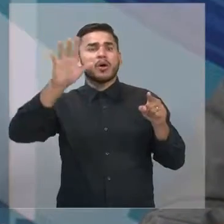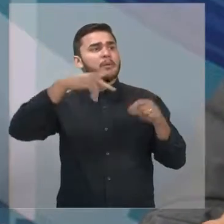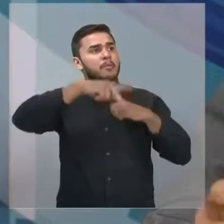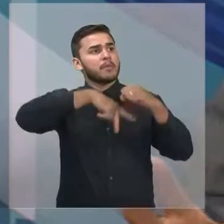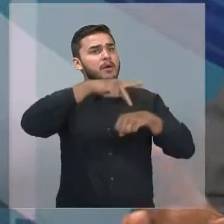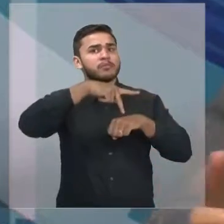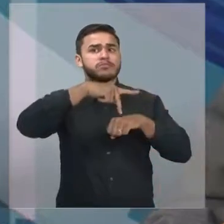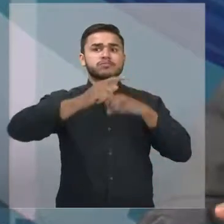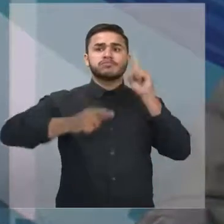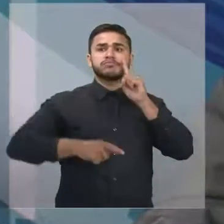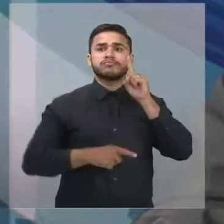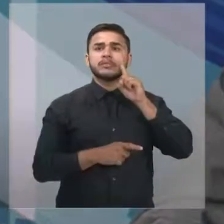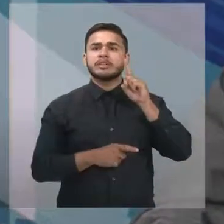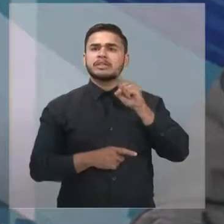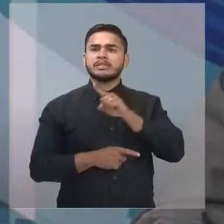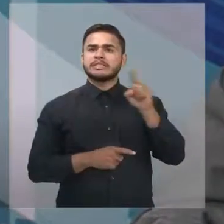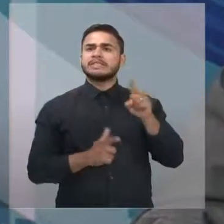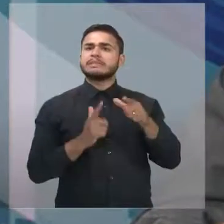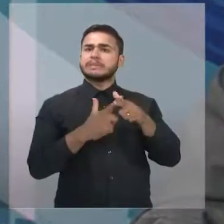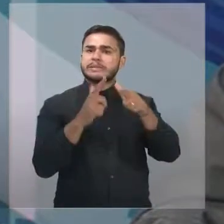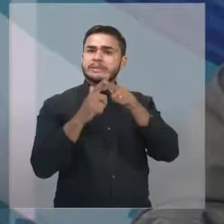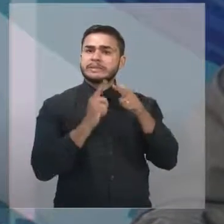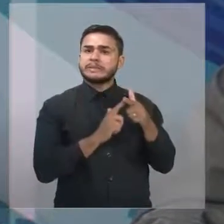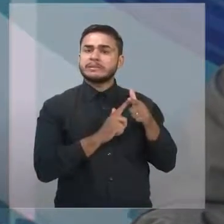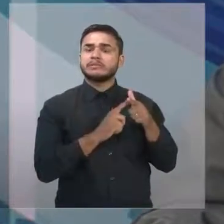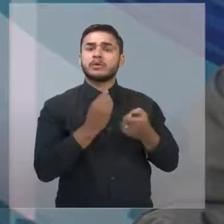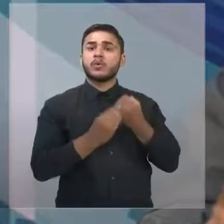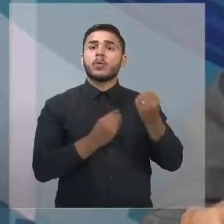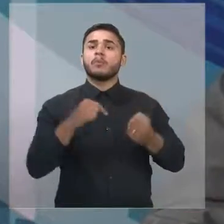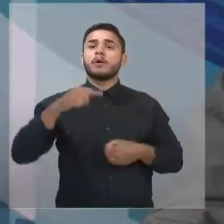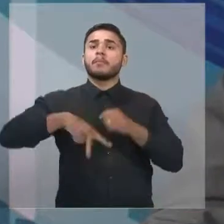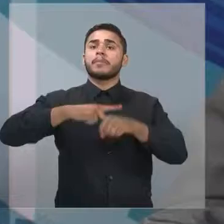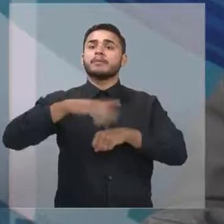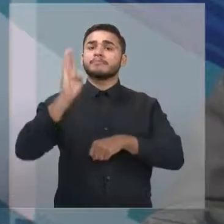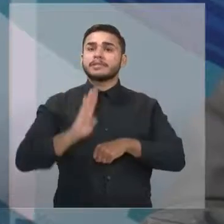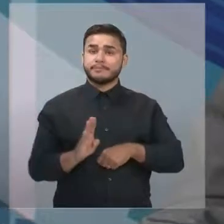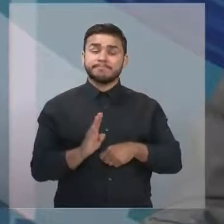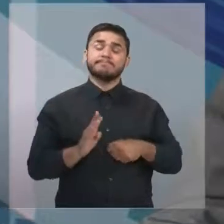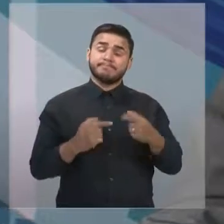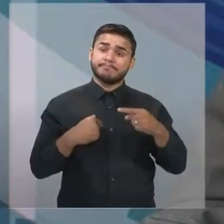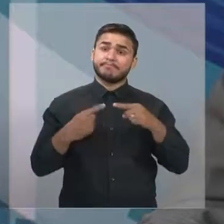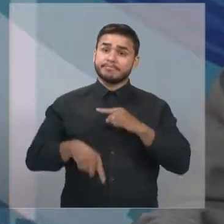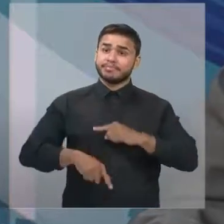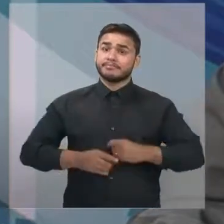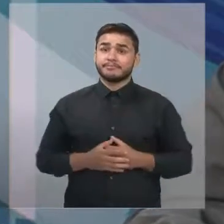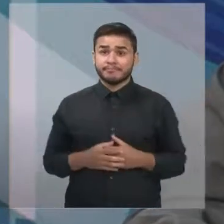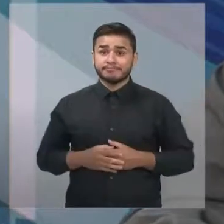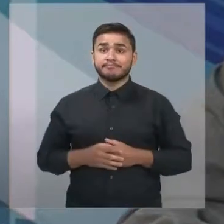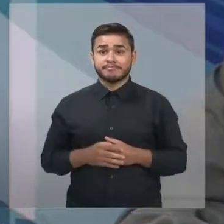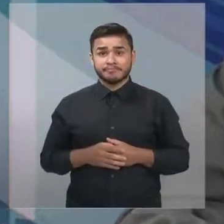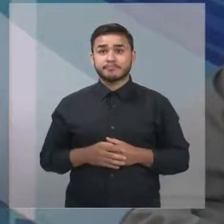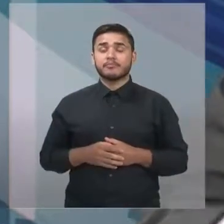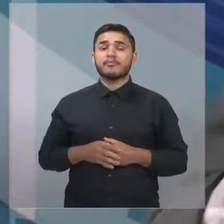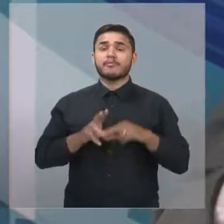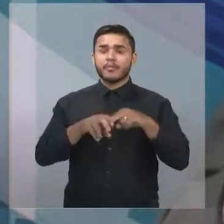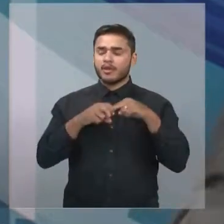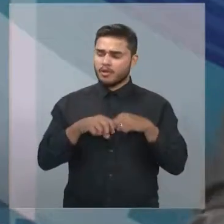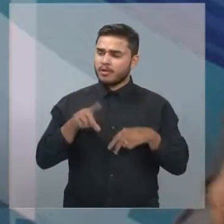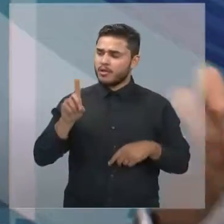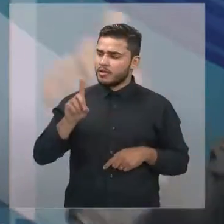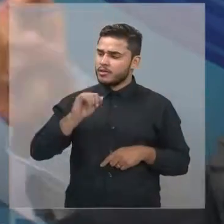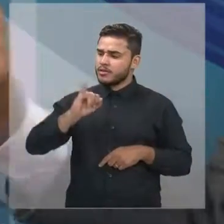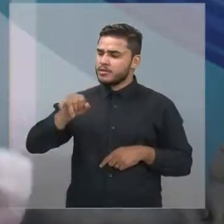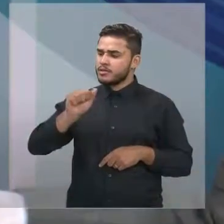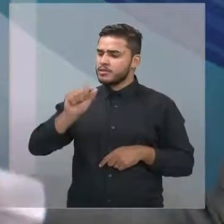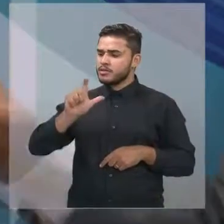é mais desorientada ainda. Agora, quando nós nos debruçamos sobre isso, e um